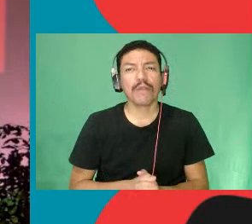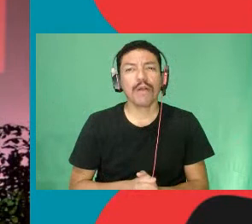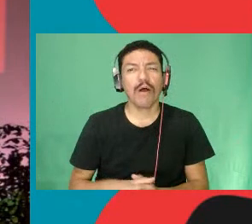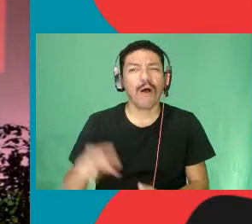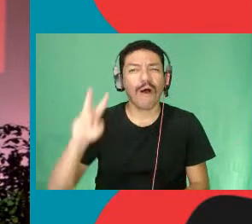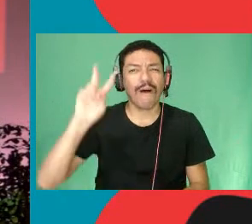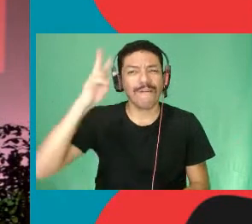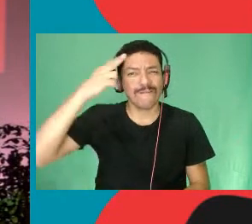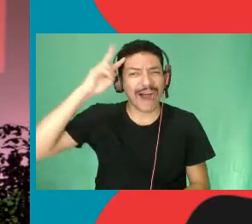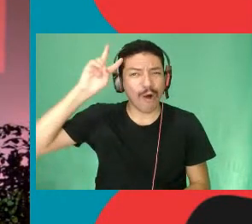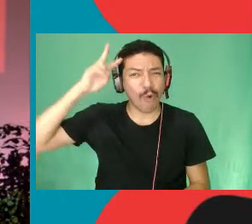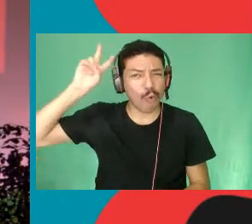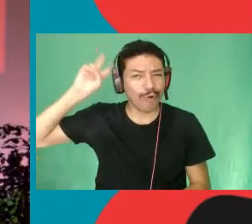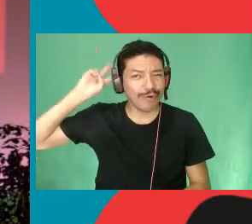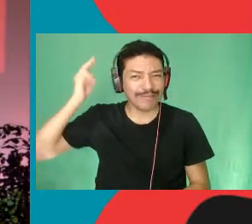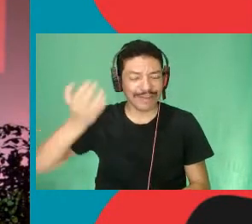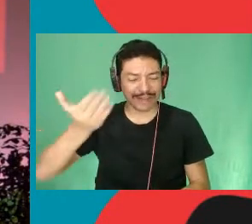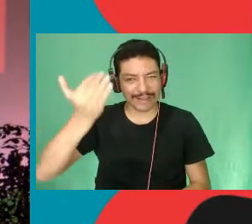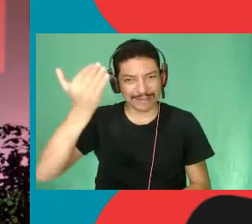Val.